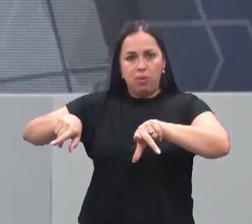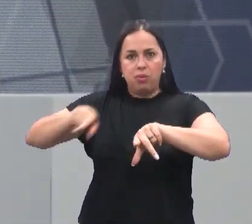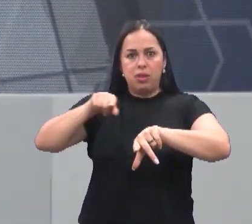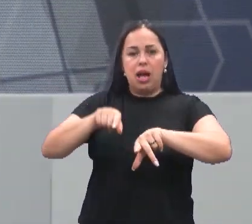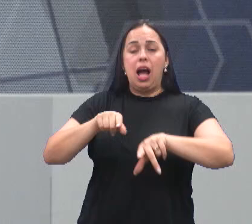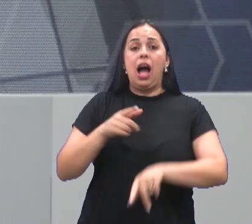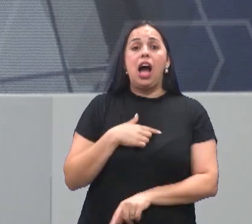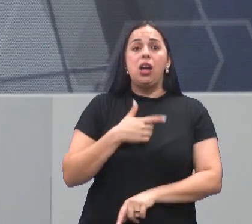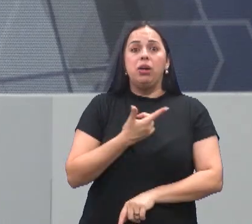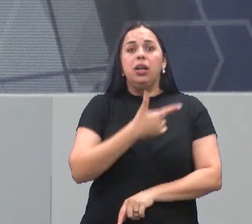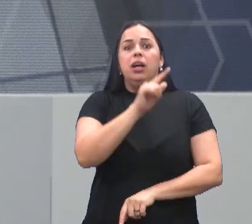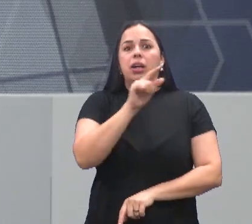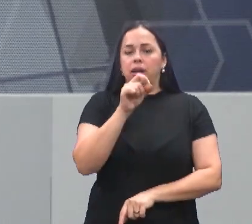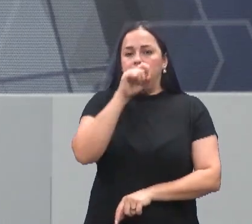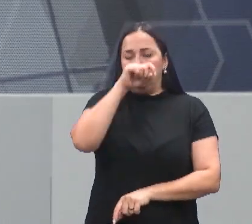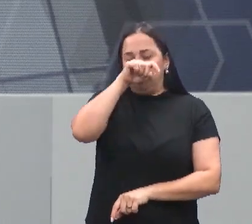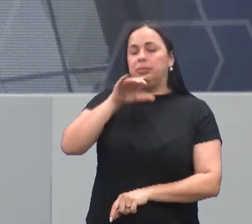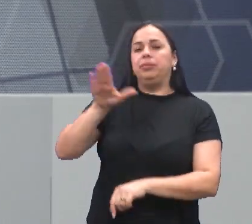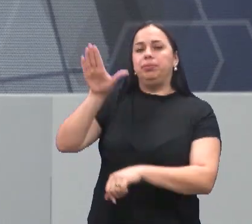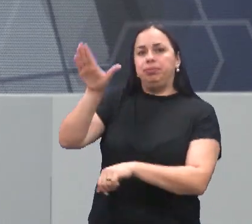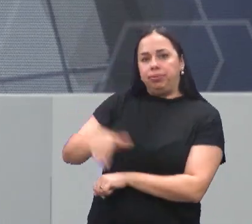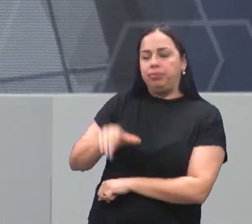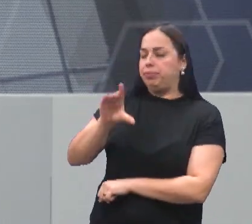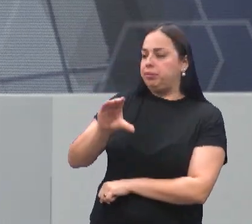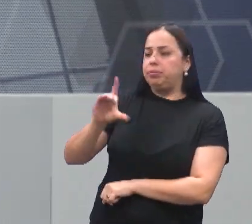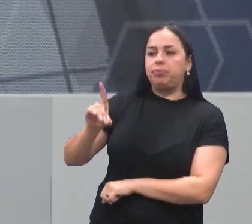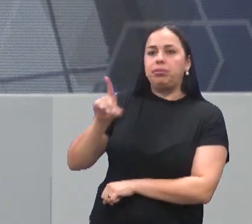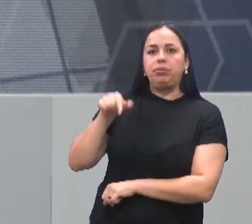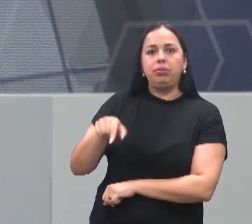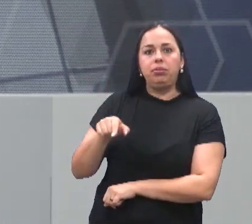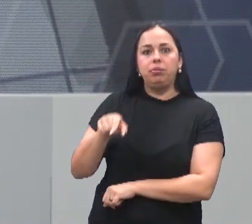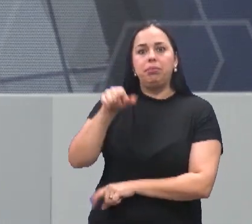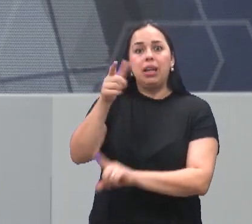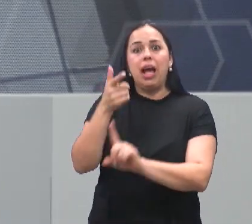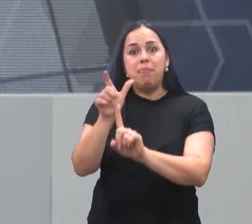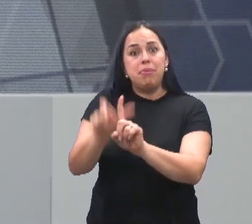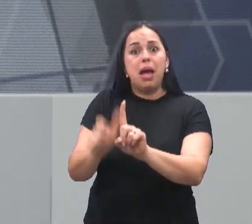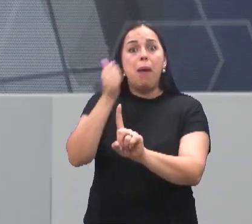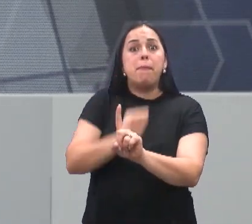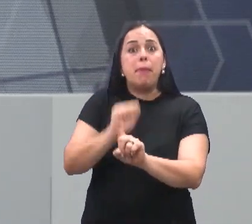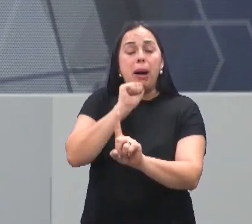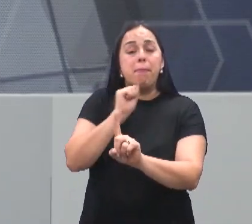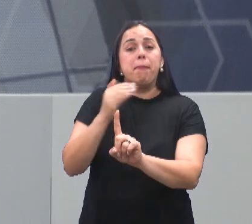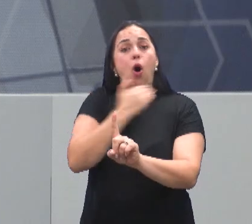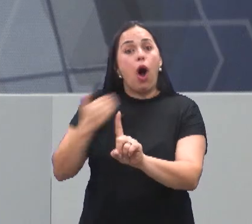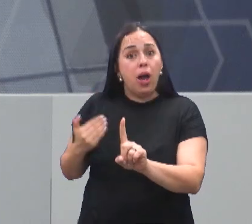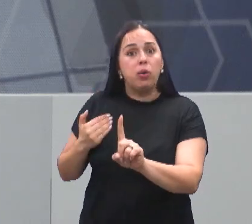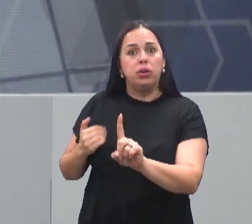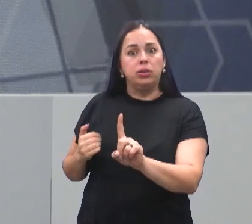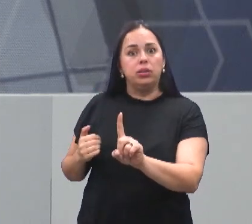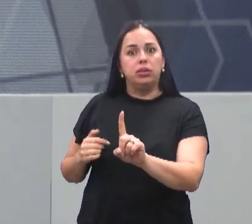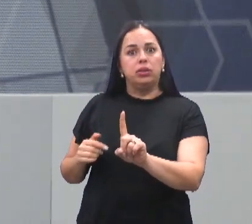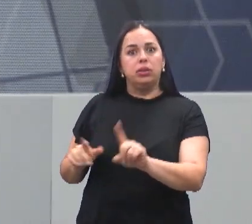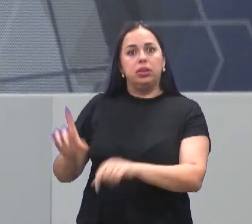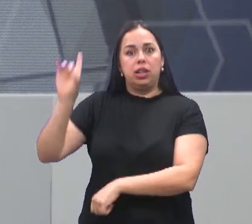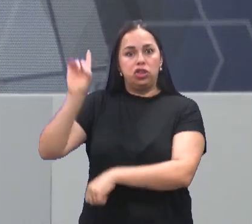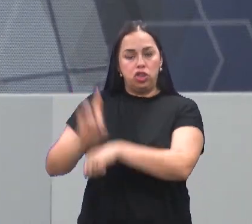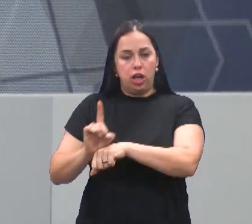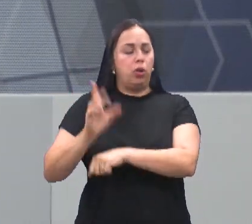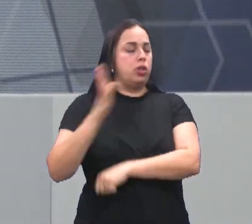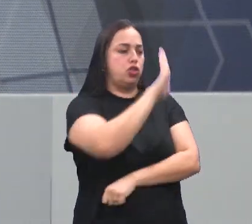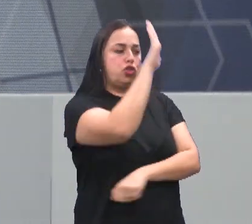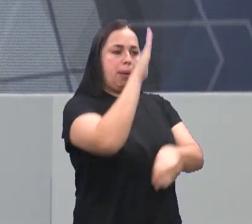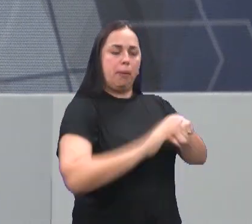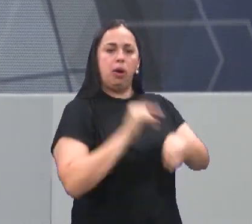lá e falou para a coordenadora. Ele perdeu a mãe assassinada. E aí, a direção da escola chamou